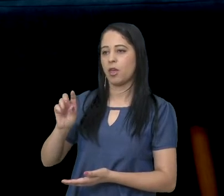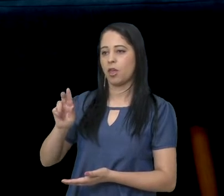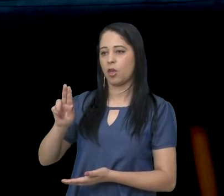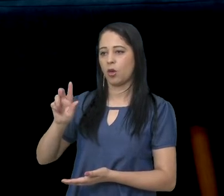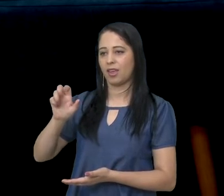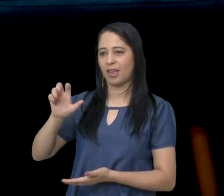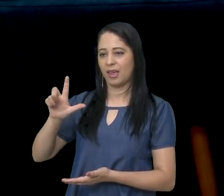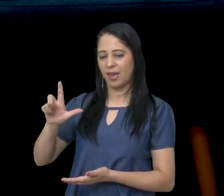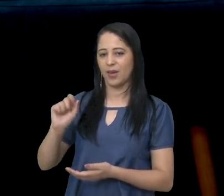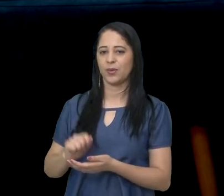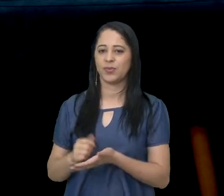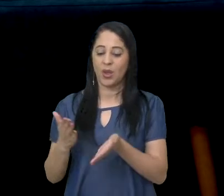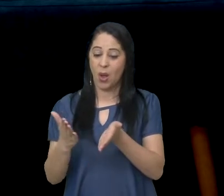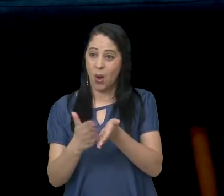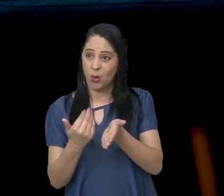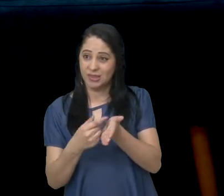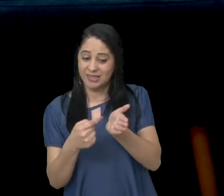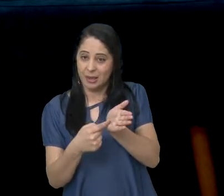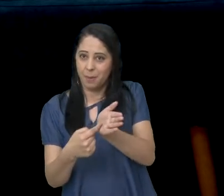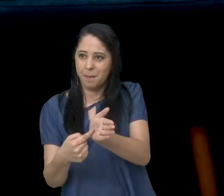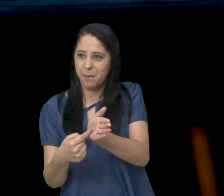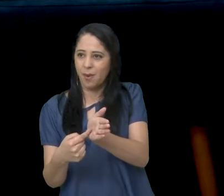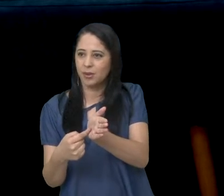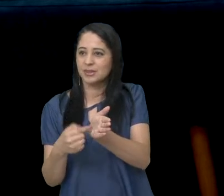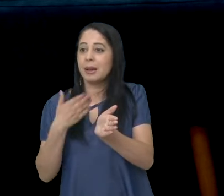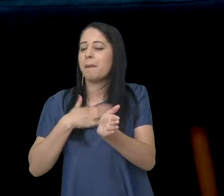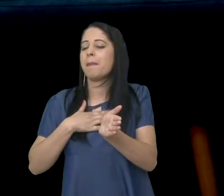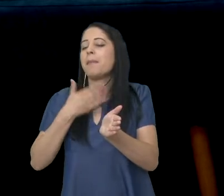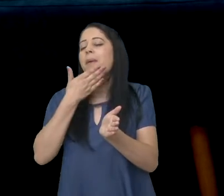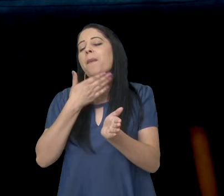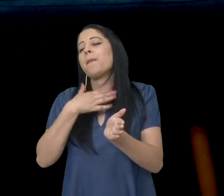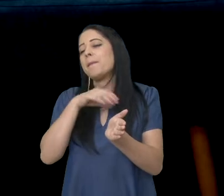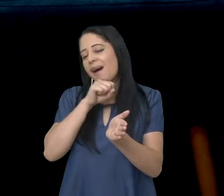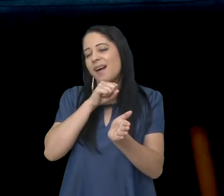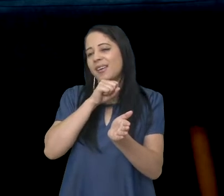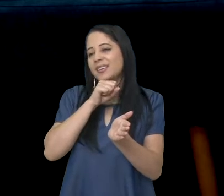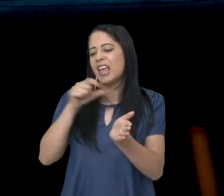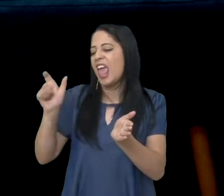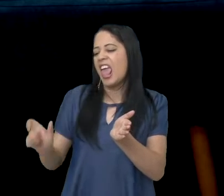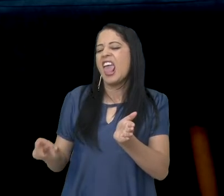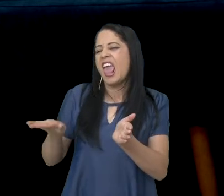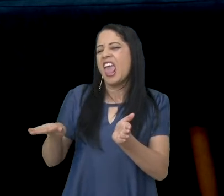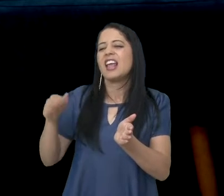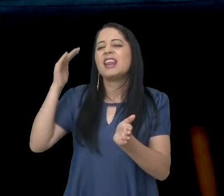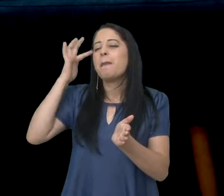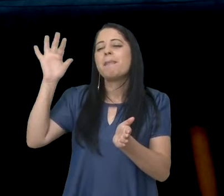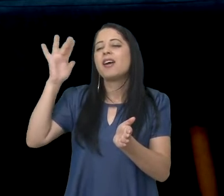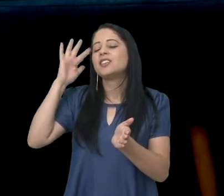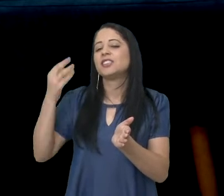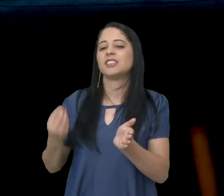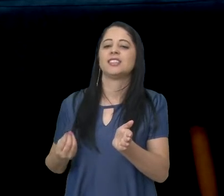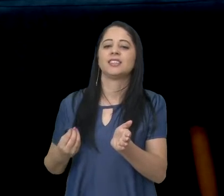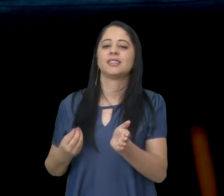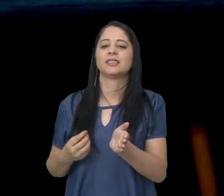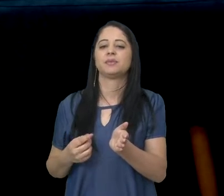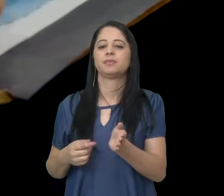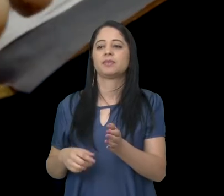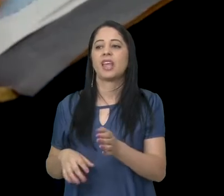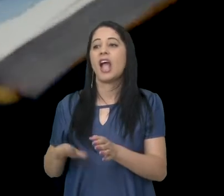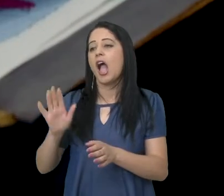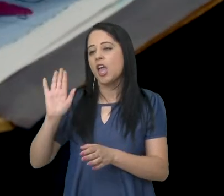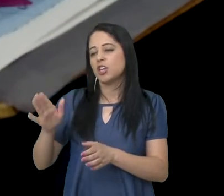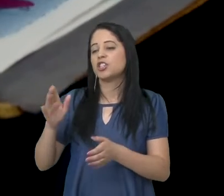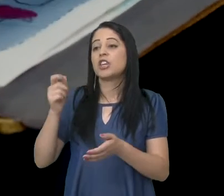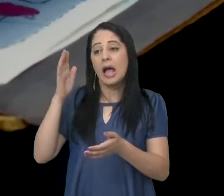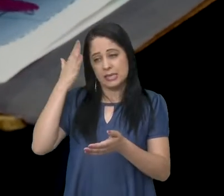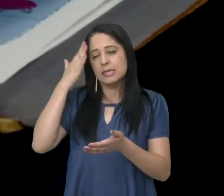aqui os desenhos que ele fez de como ele, com 4 anos, imaginava o pai. Né? Aí, Miguel Akira, já sei escrever o nome